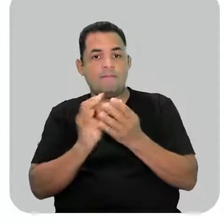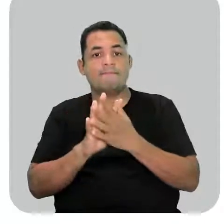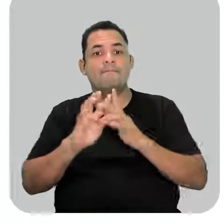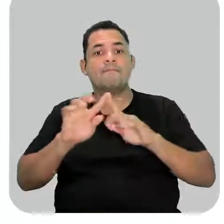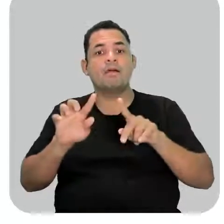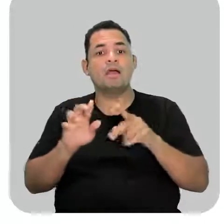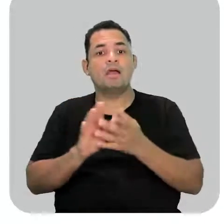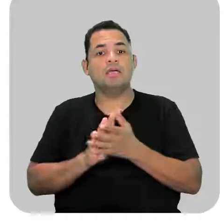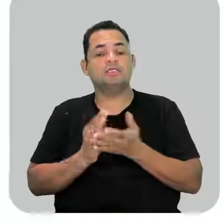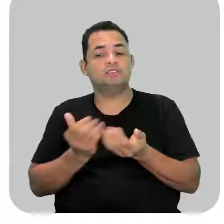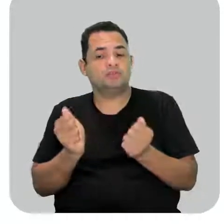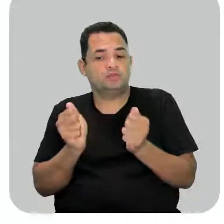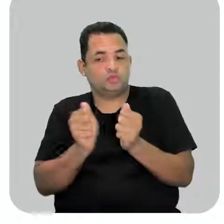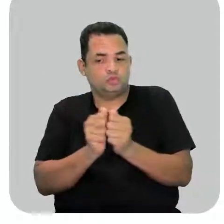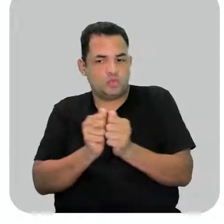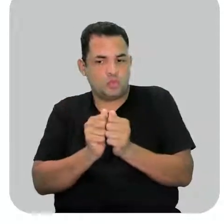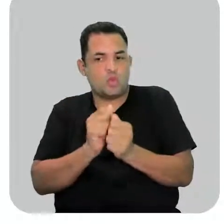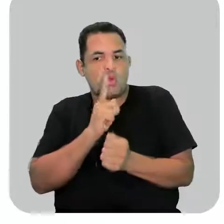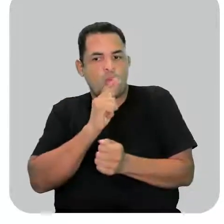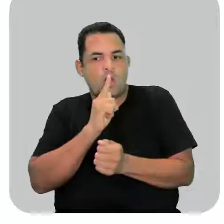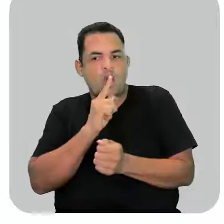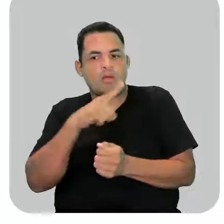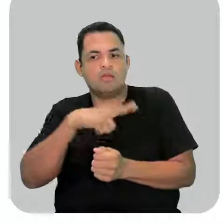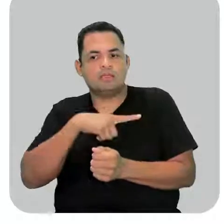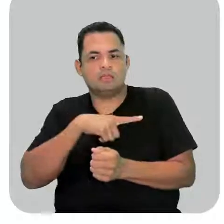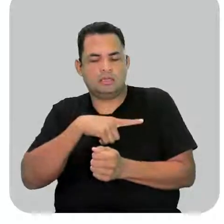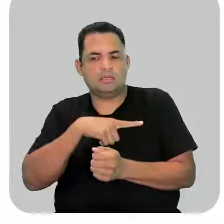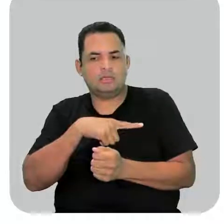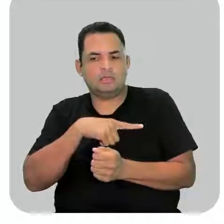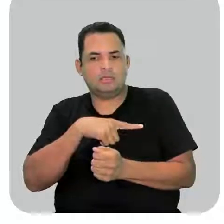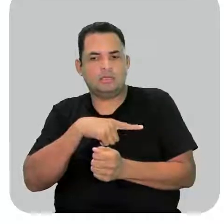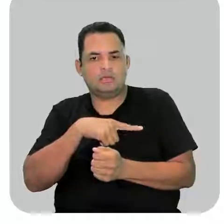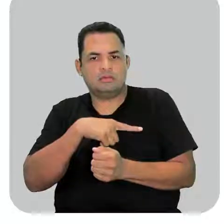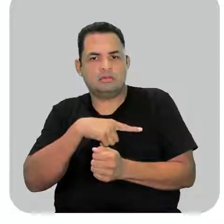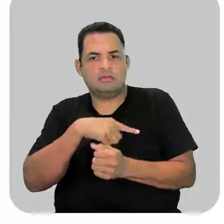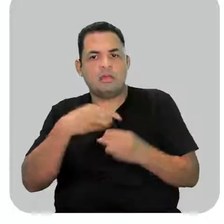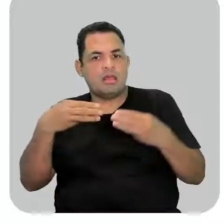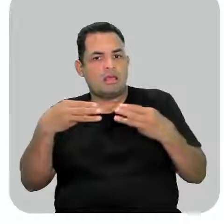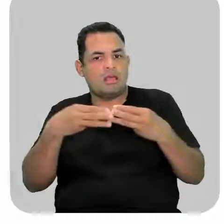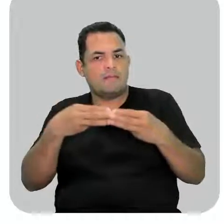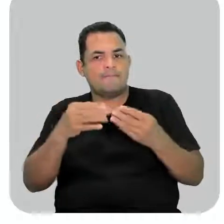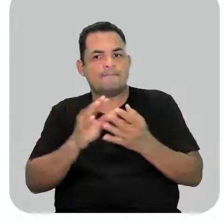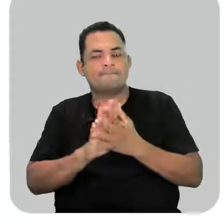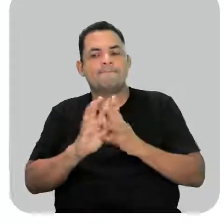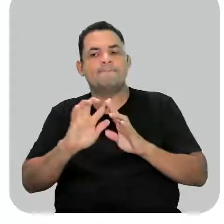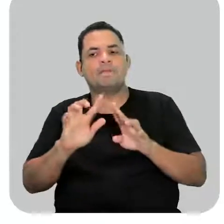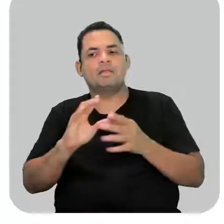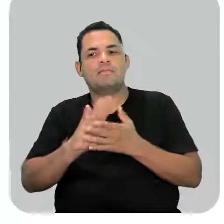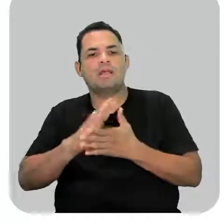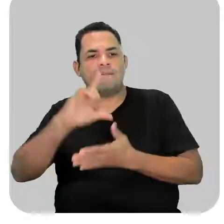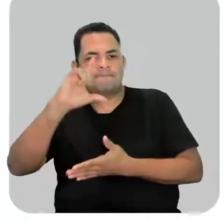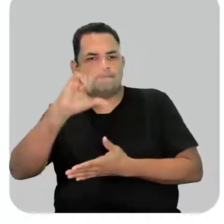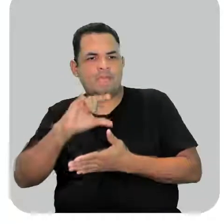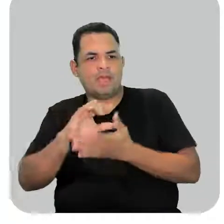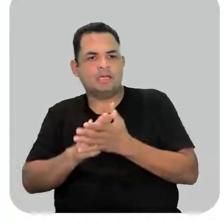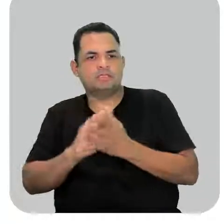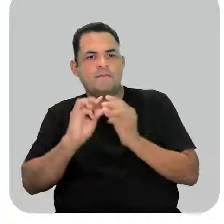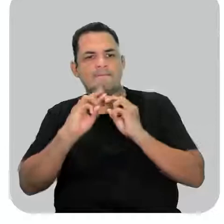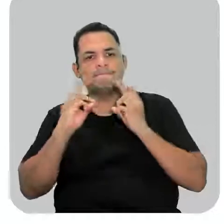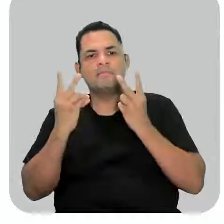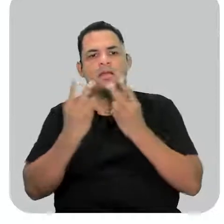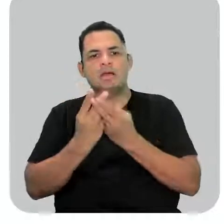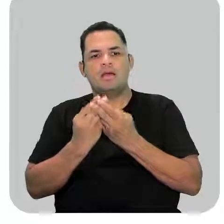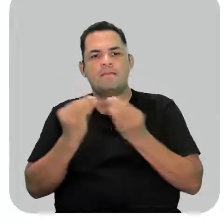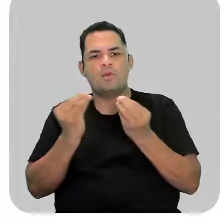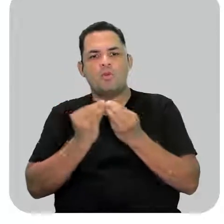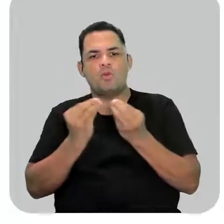hidrogênio com a água, tá, pessoal? Portanto, as nitrilas de baixa massa molecular